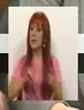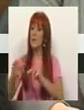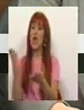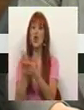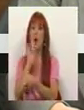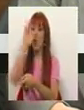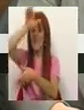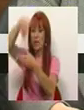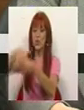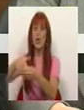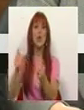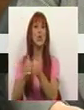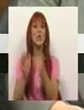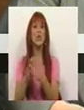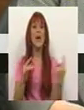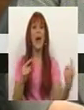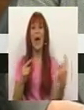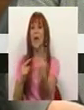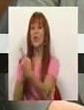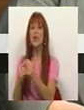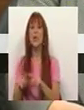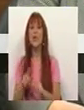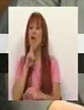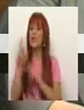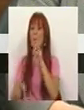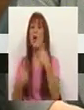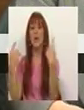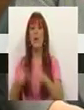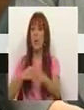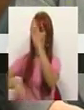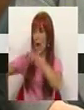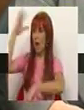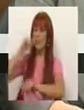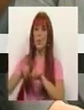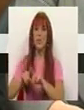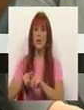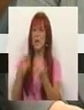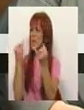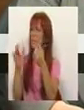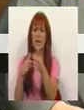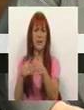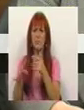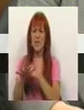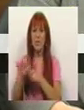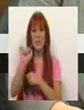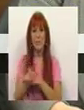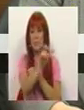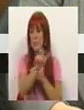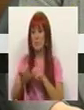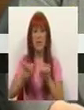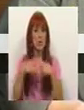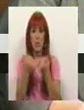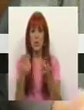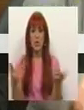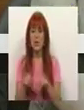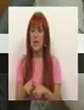escola inclusiva, onde todos e cada um encontrem a resposta para aprender, independentemente da sua situação pessoal e